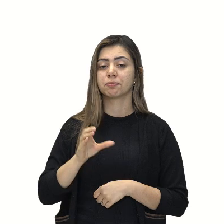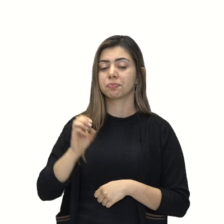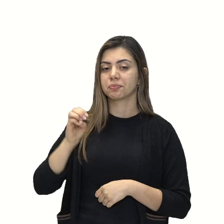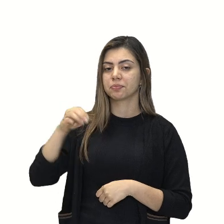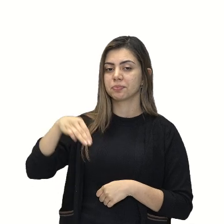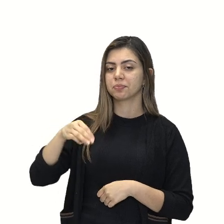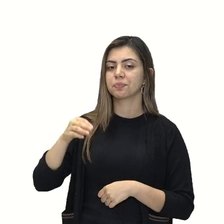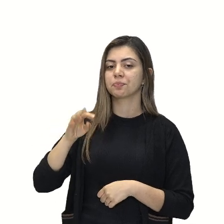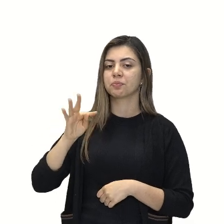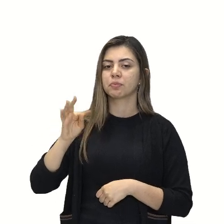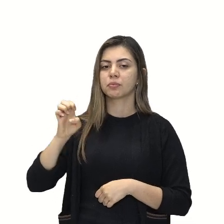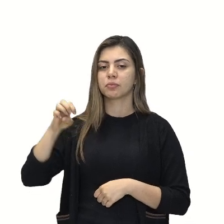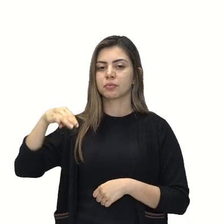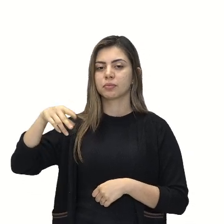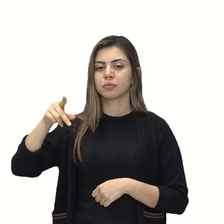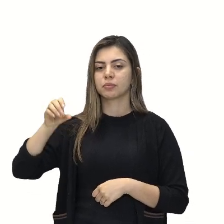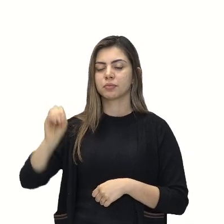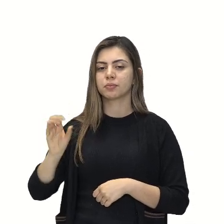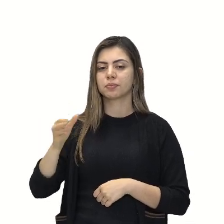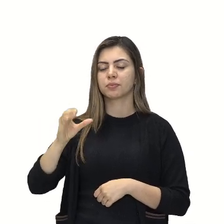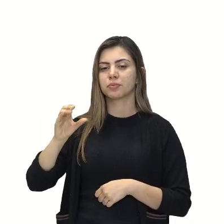tempo de chuva.